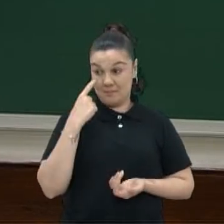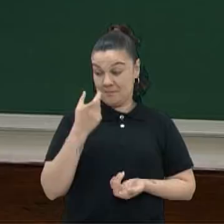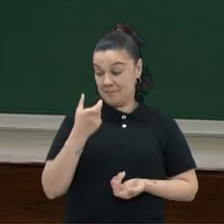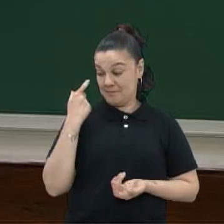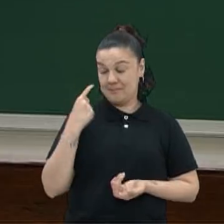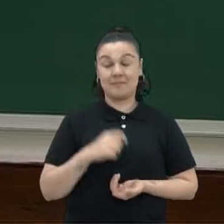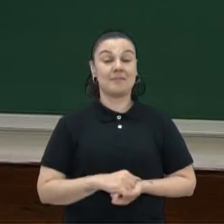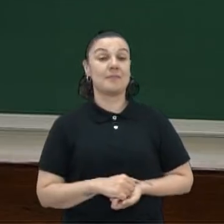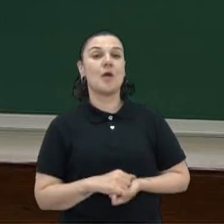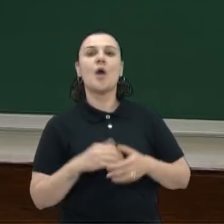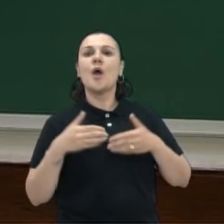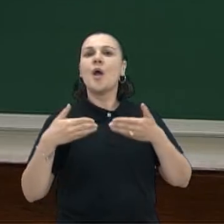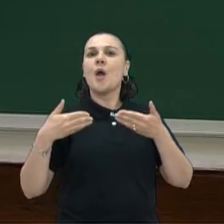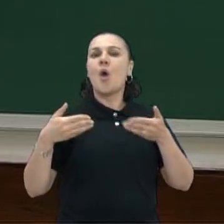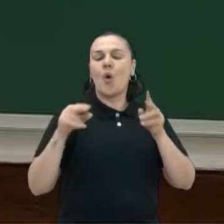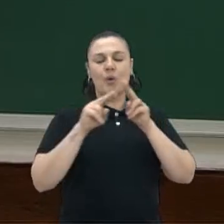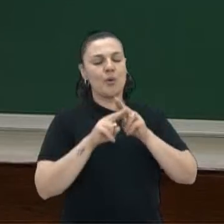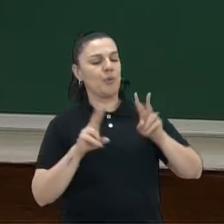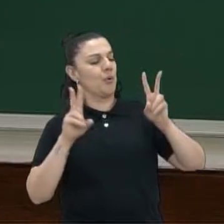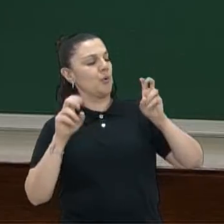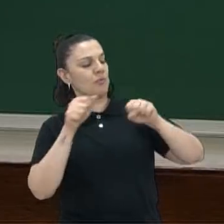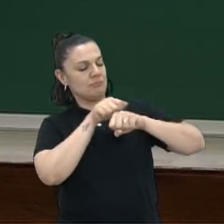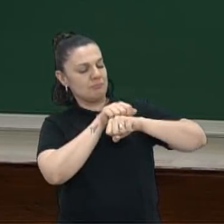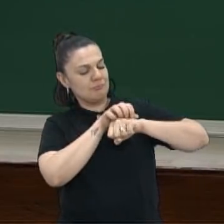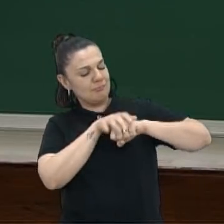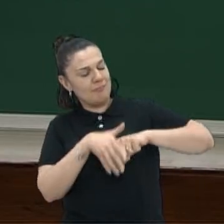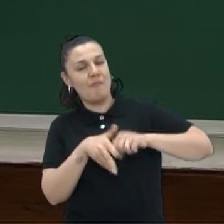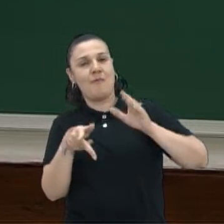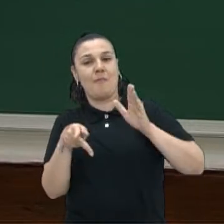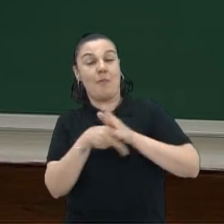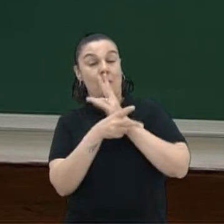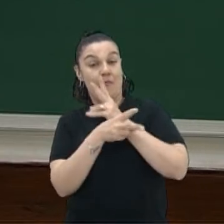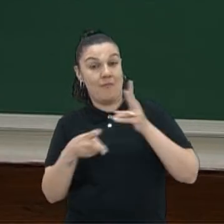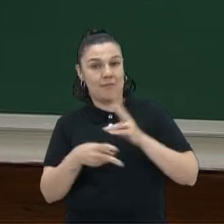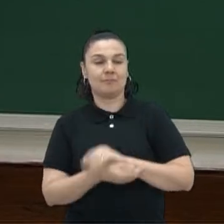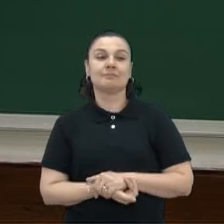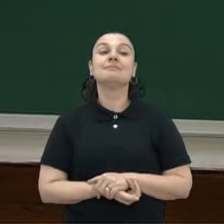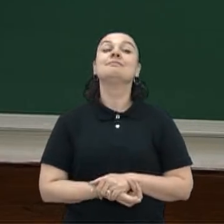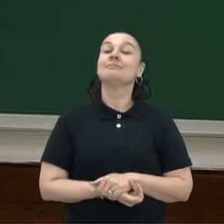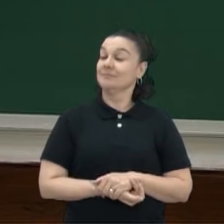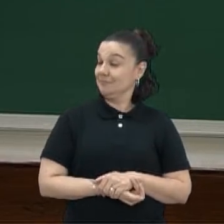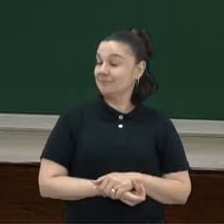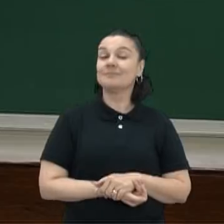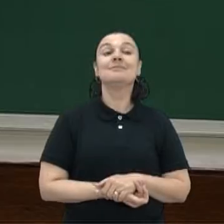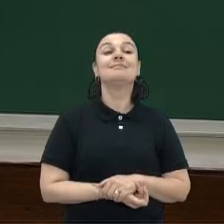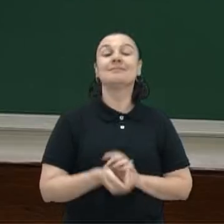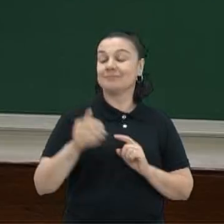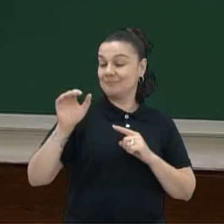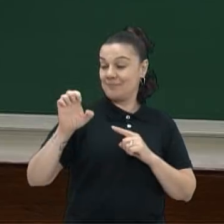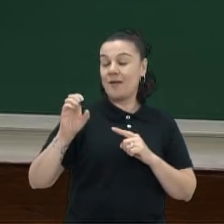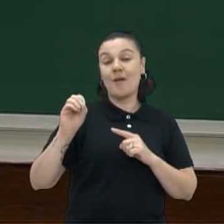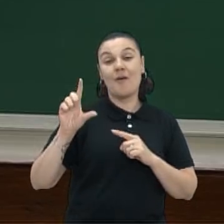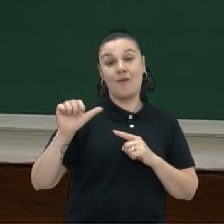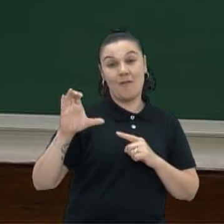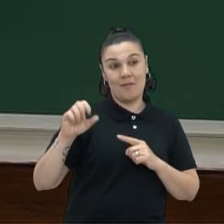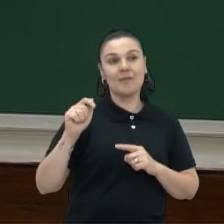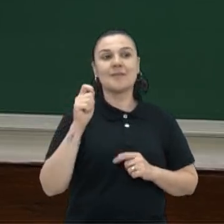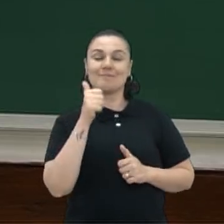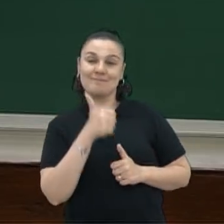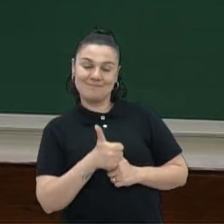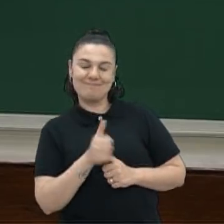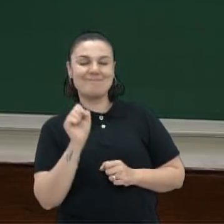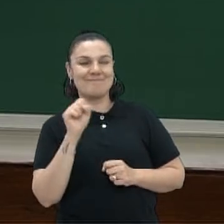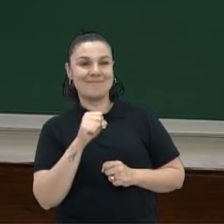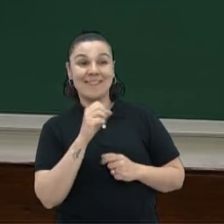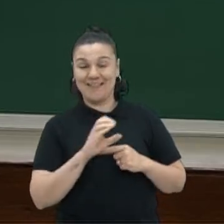atenção. Como é denominada a erosão causada pelo vento? É a erosão eólica.